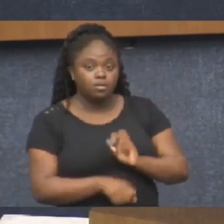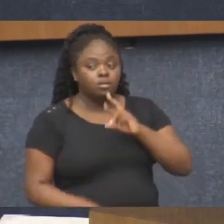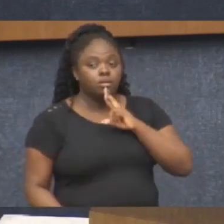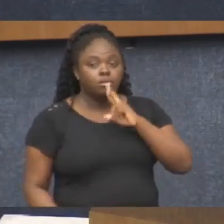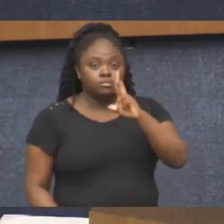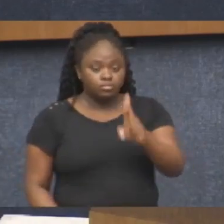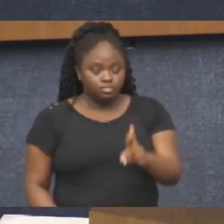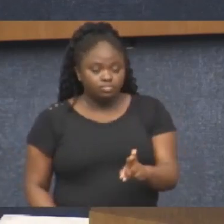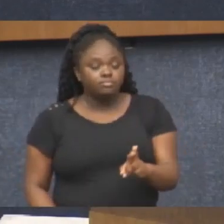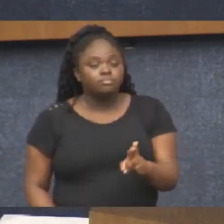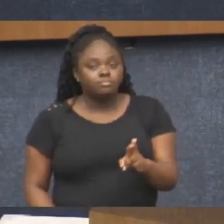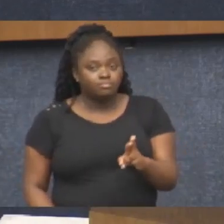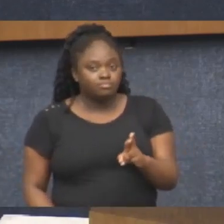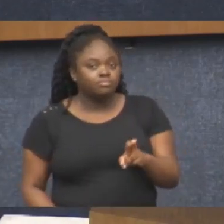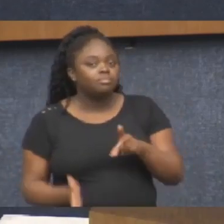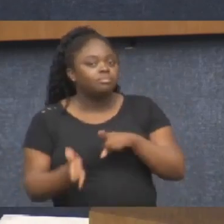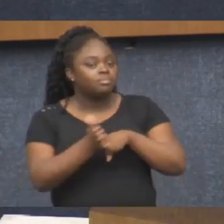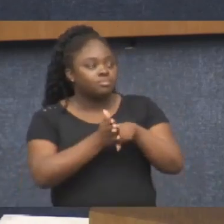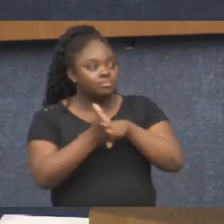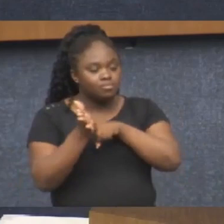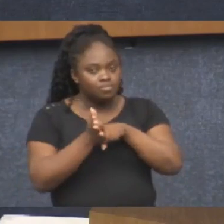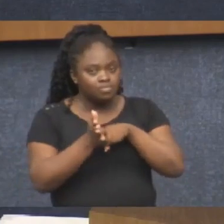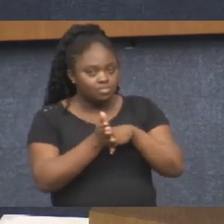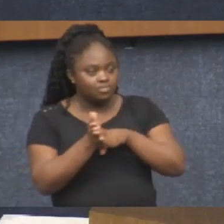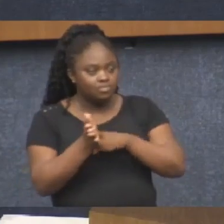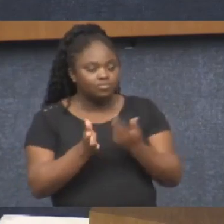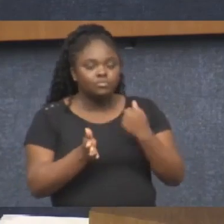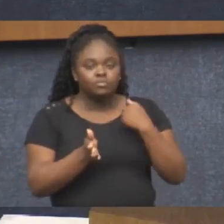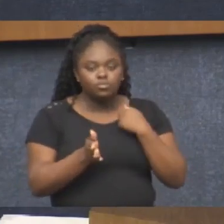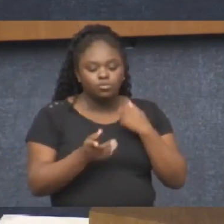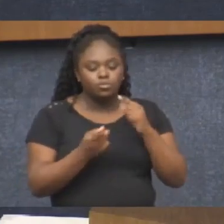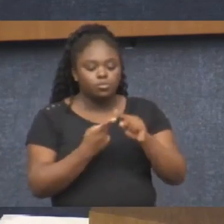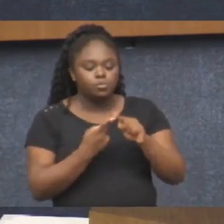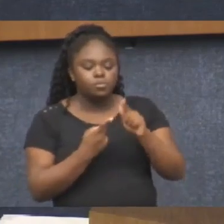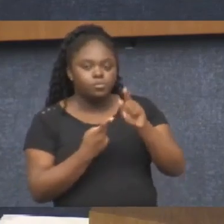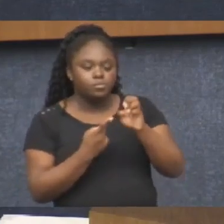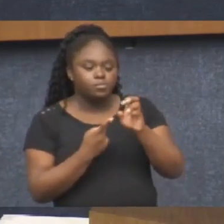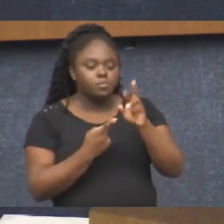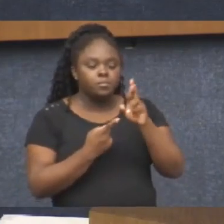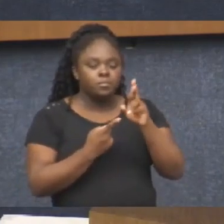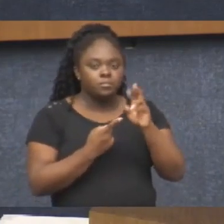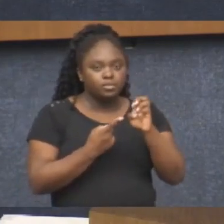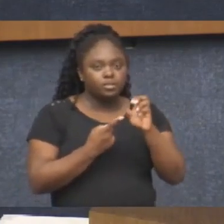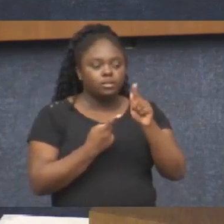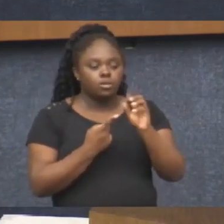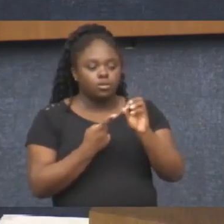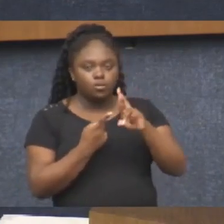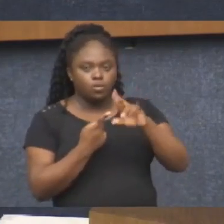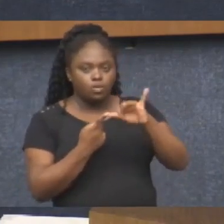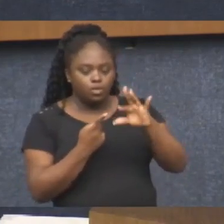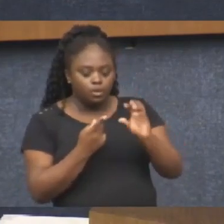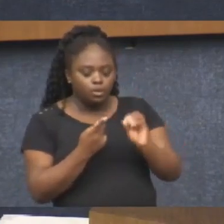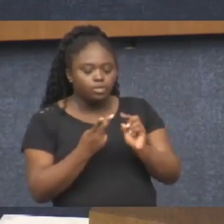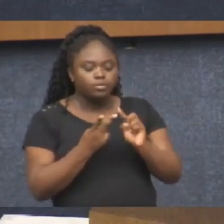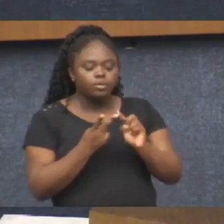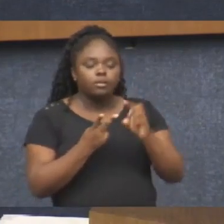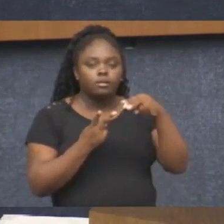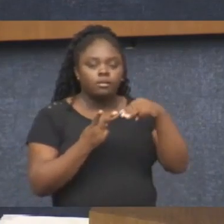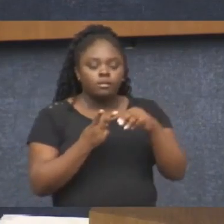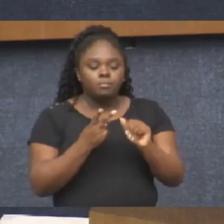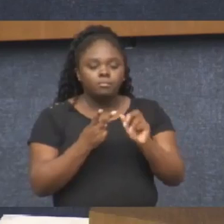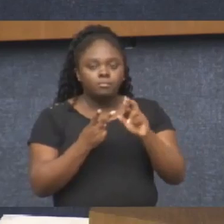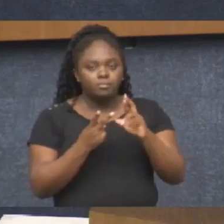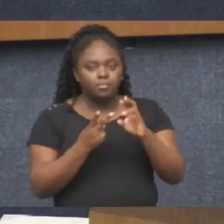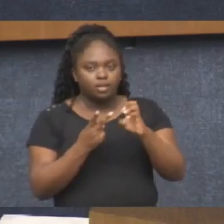né, da pesquisa, né, que eu, Gregório, o Marcelo e a